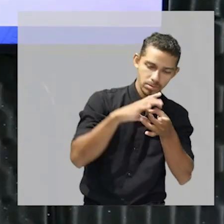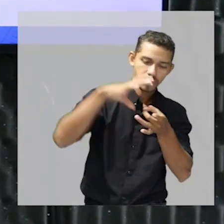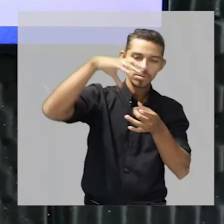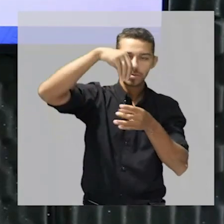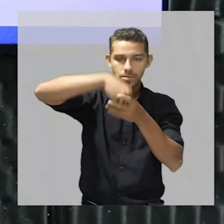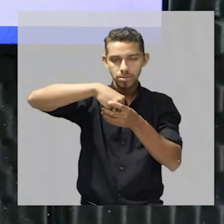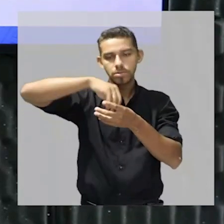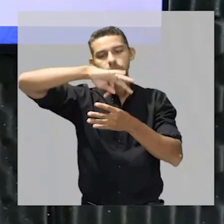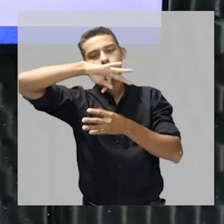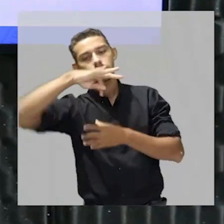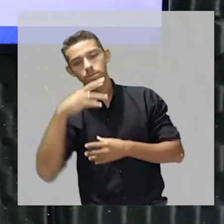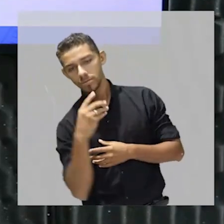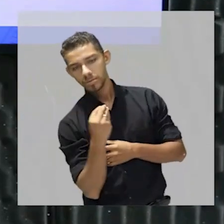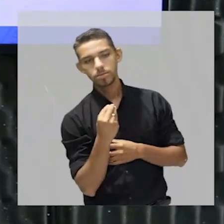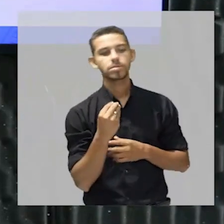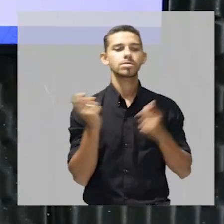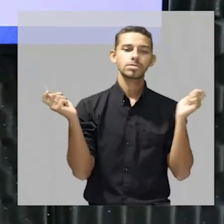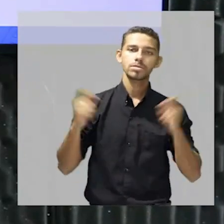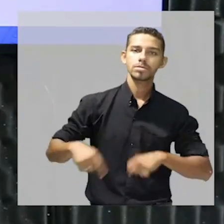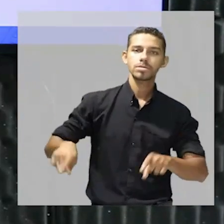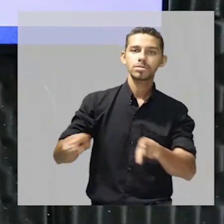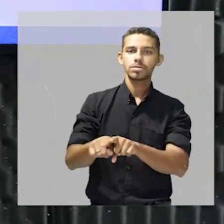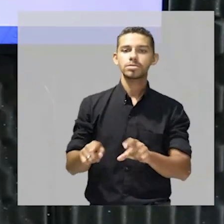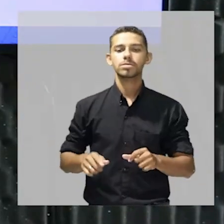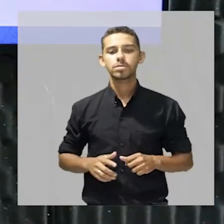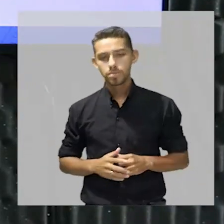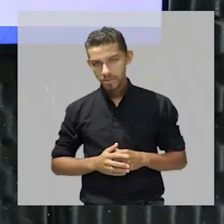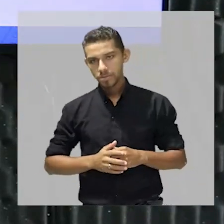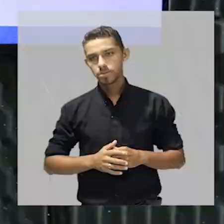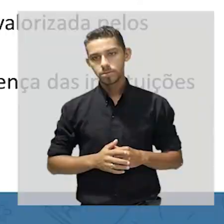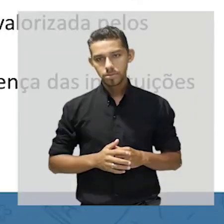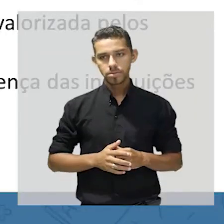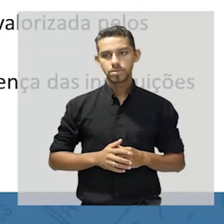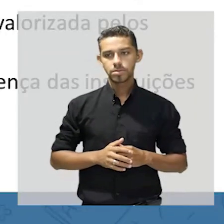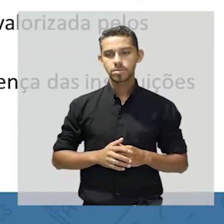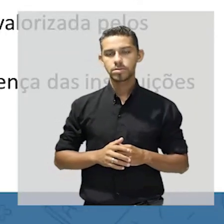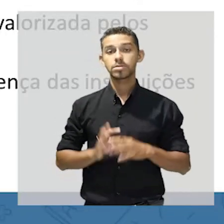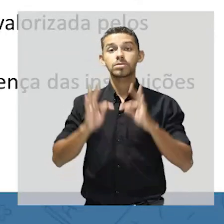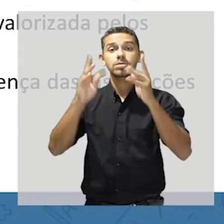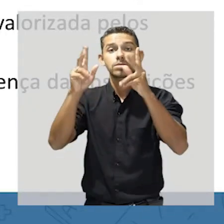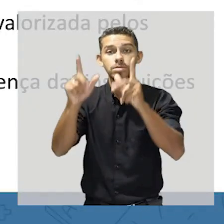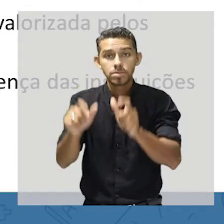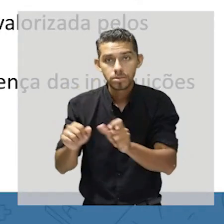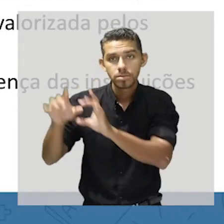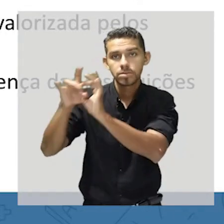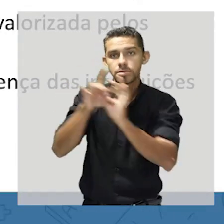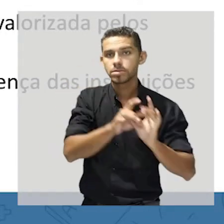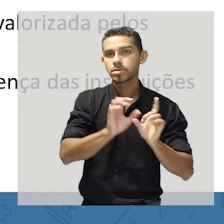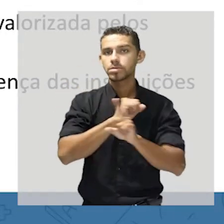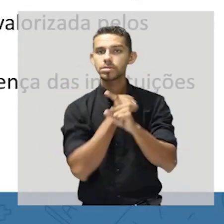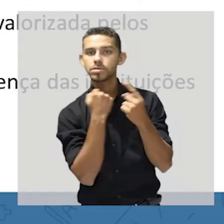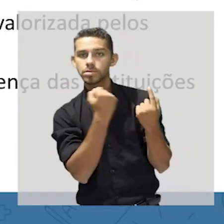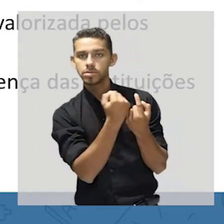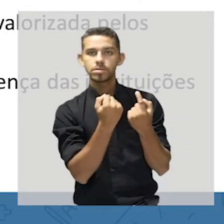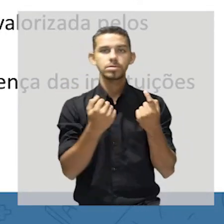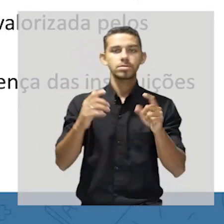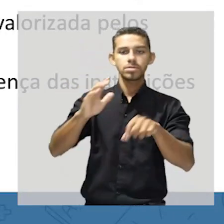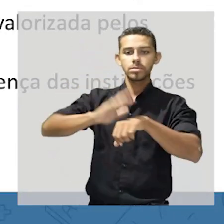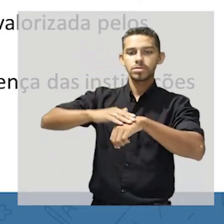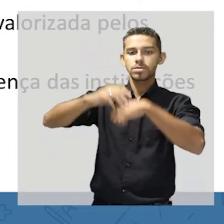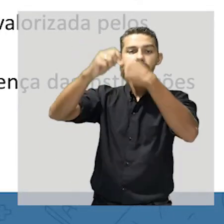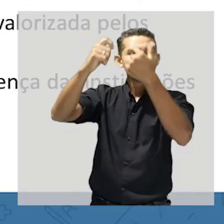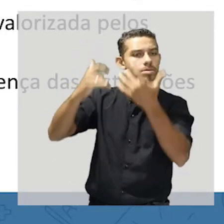podemos dissociar contexto de texto nenhum então considerando o contexto social em que essa canção foi escrita